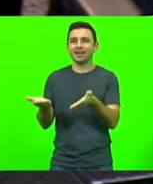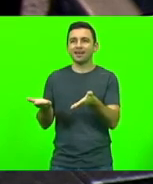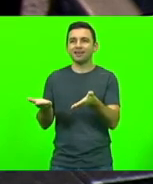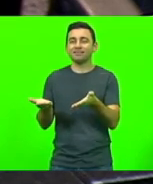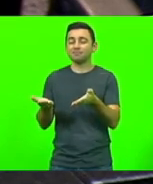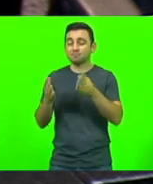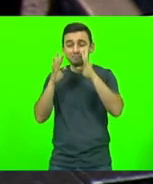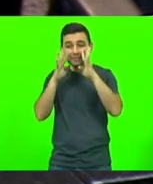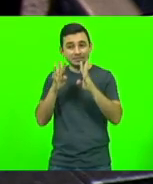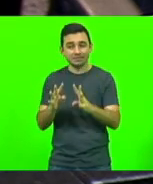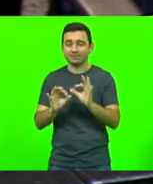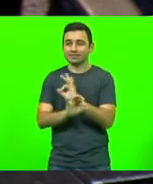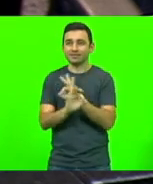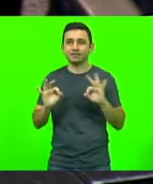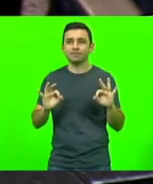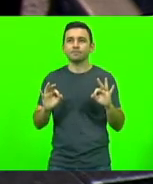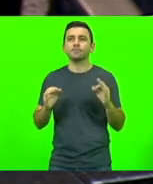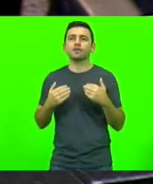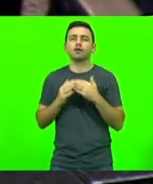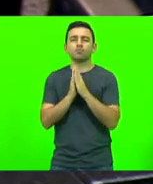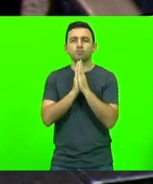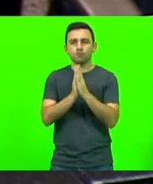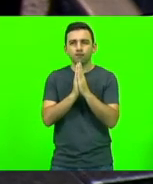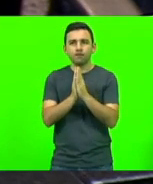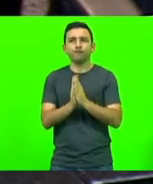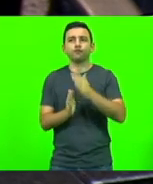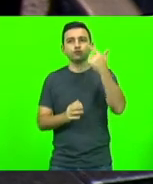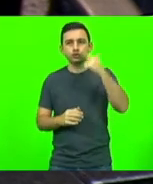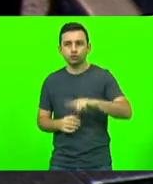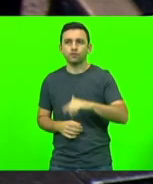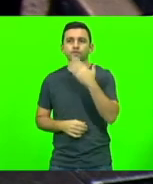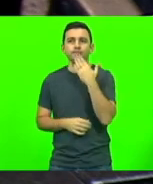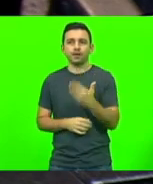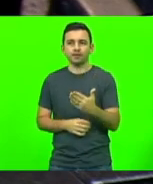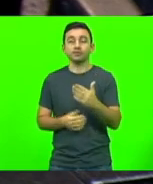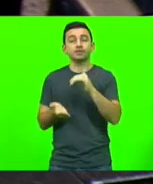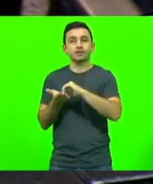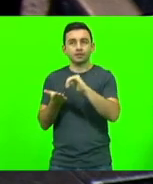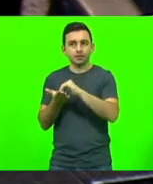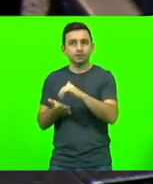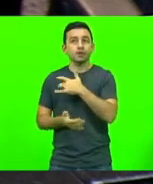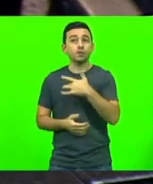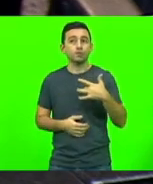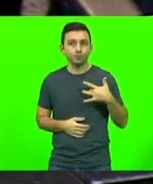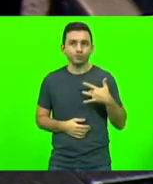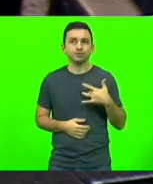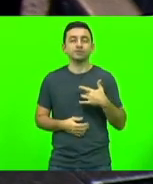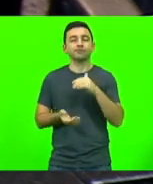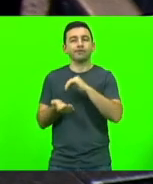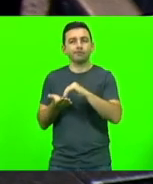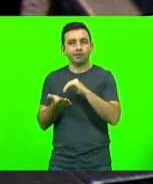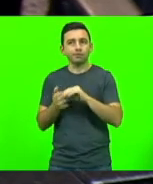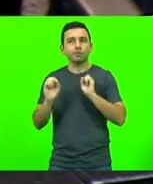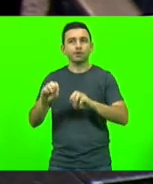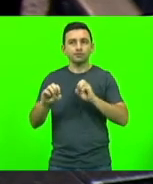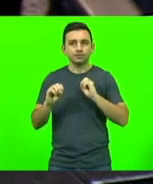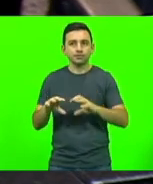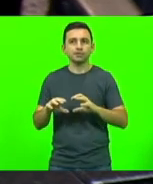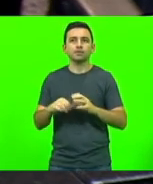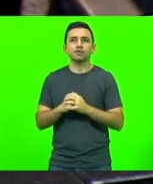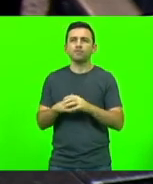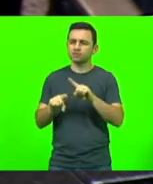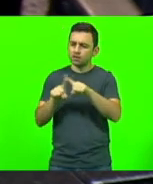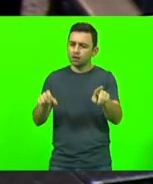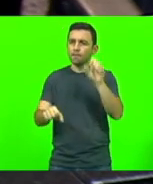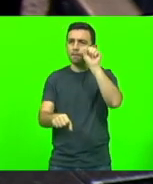ouvida. Então, eu faço aqui mais uma vez um apelo ao secretário de Saúde, ao secretário de Educação: parem